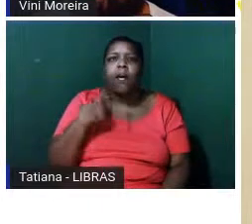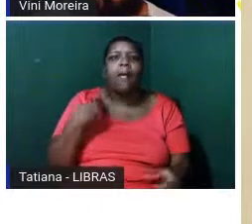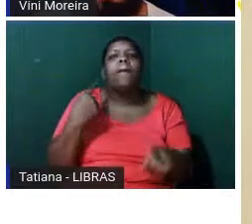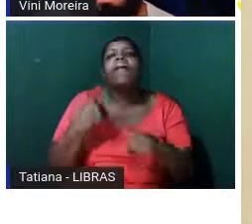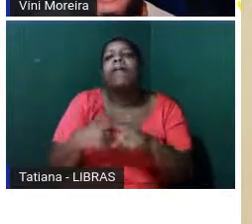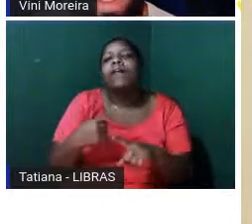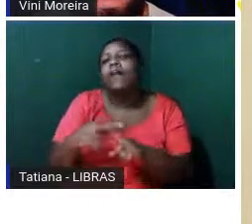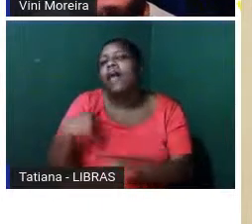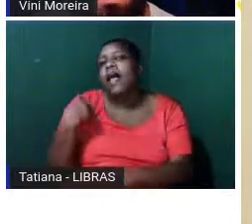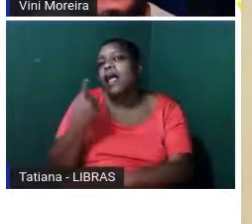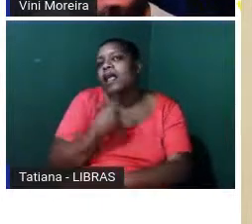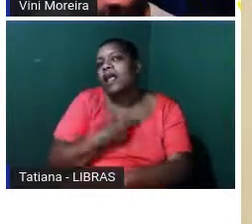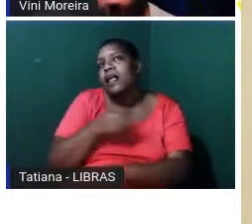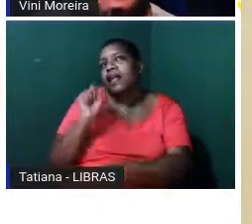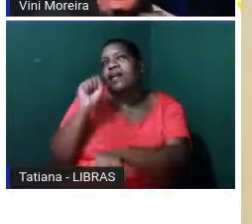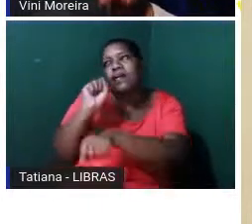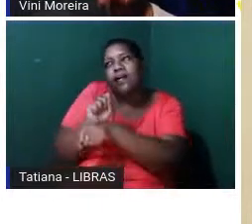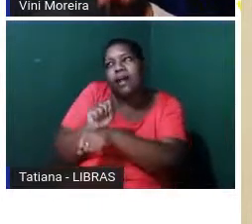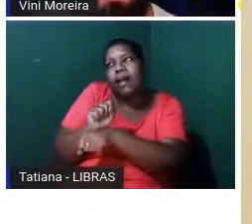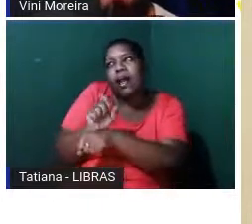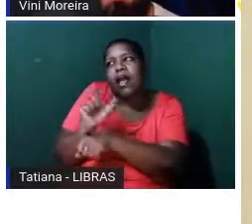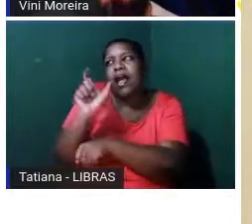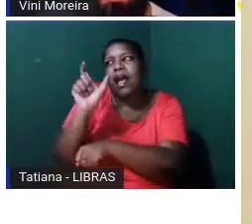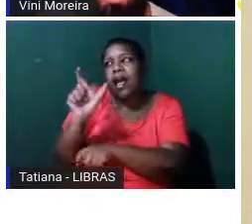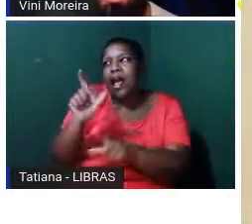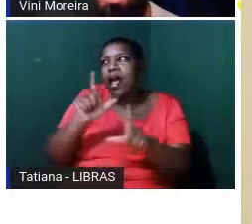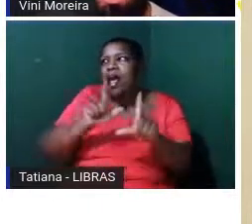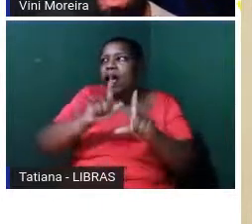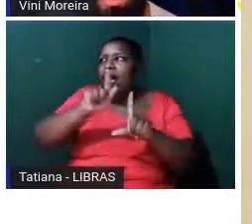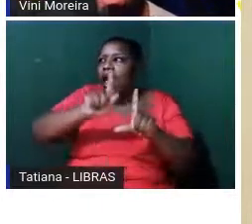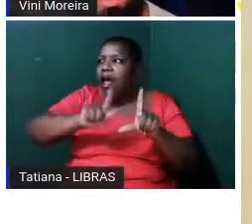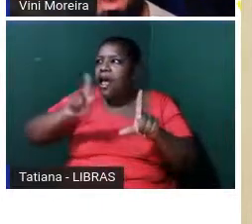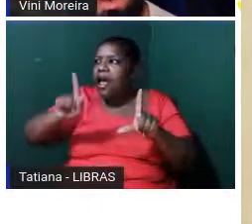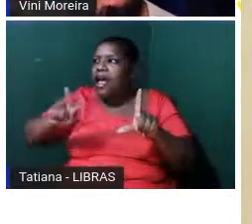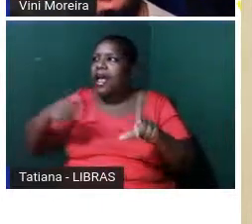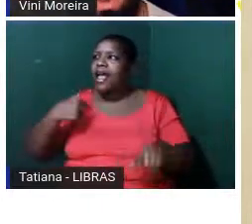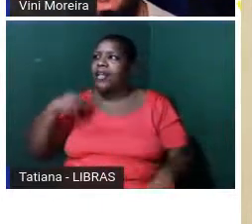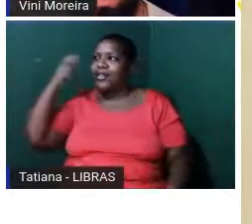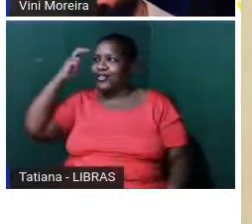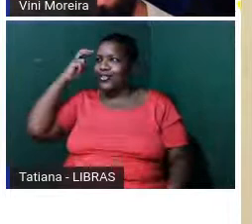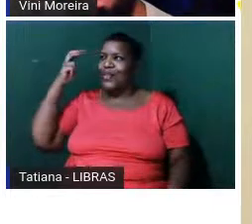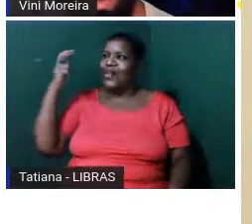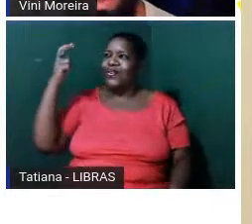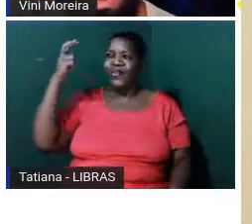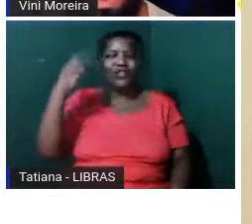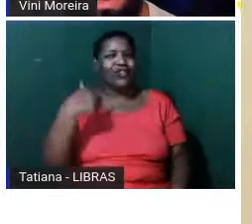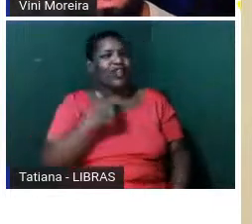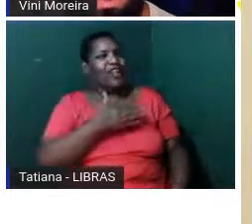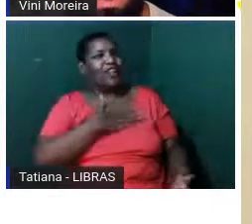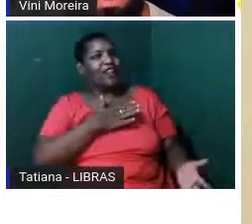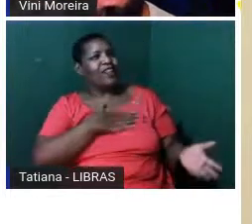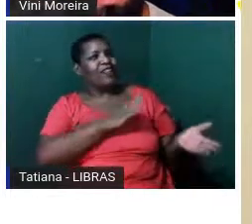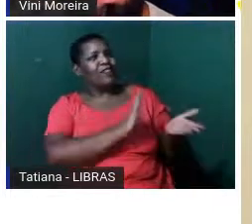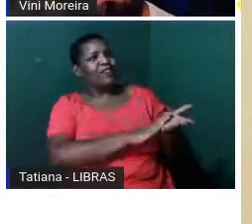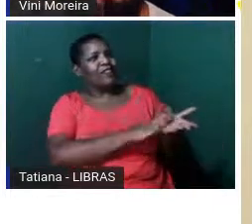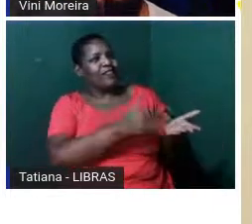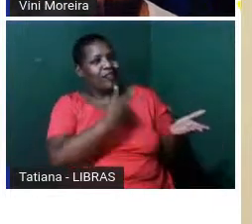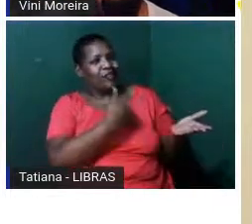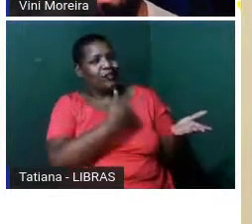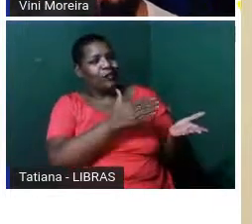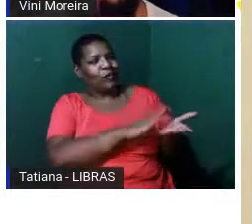a gente parar nessa parte aqui do gráfico do sou um gênio entre aspas e a